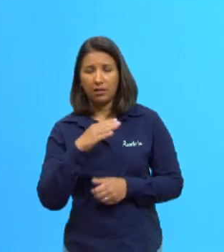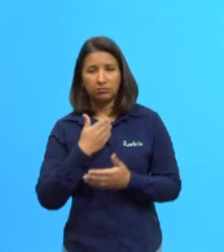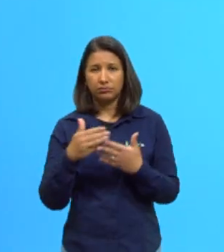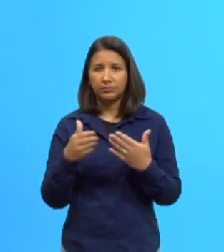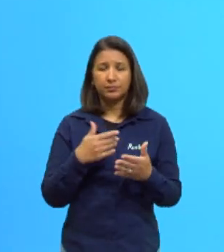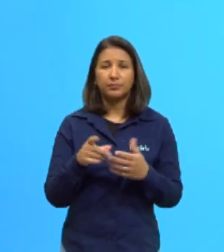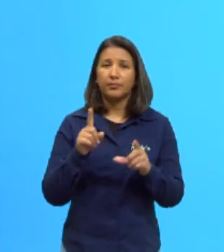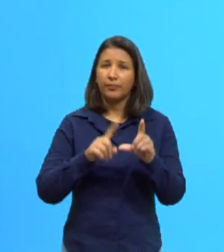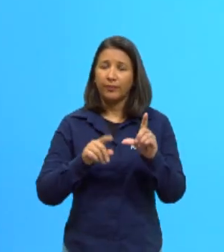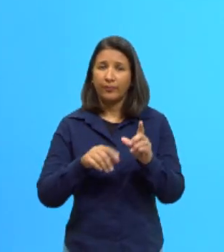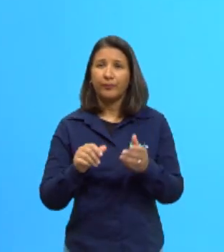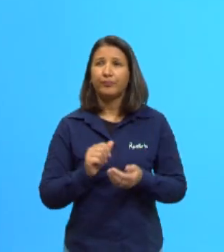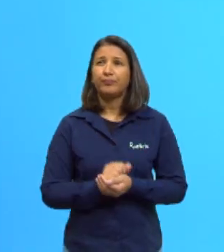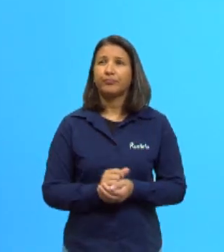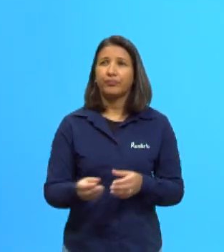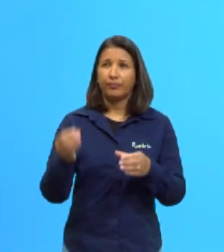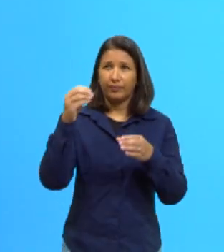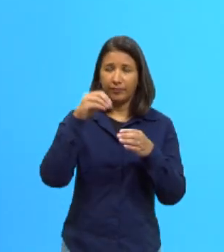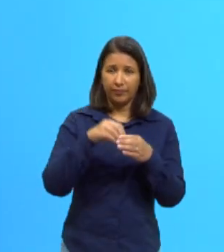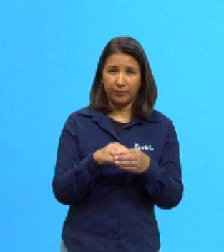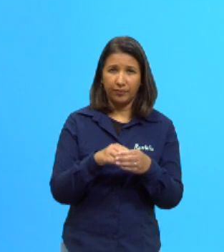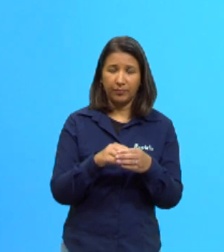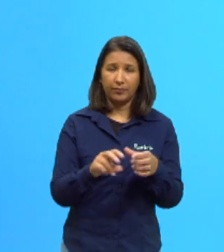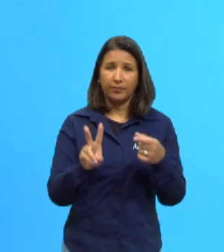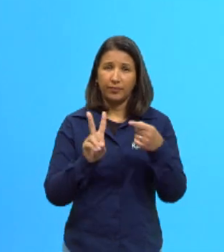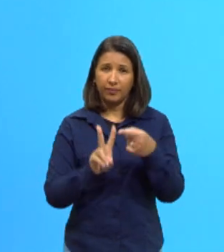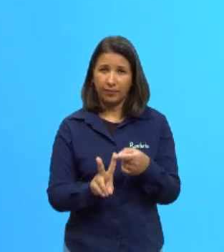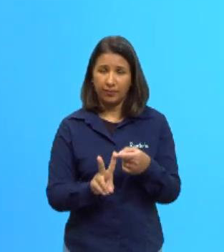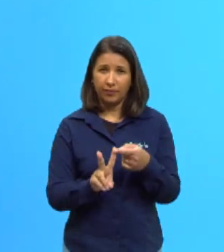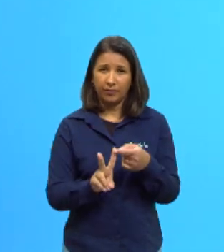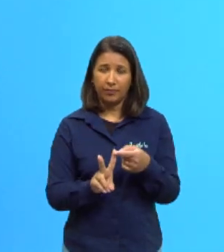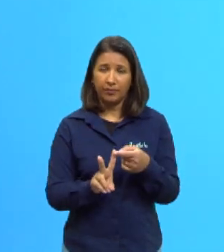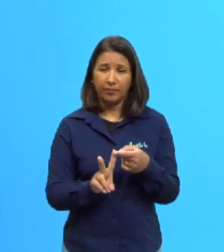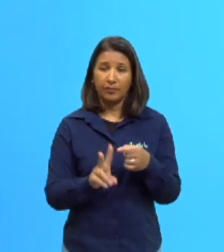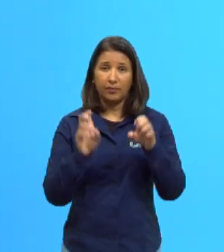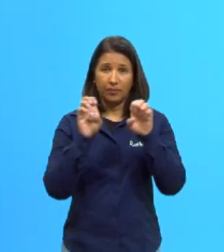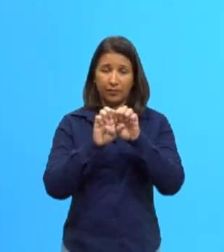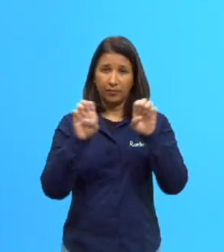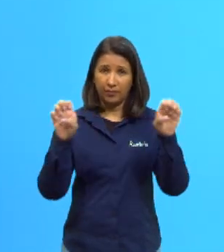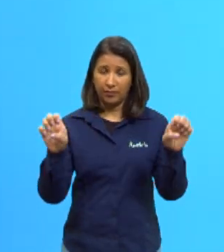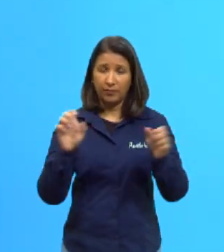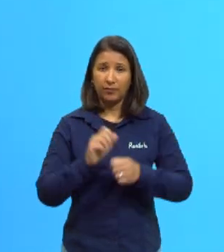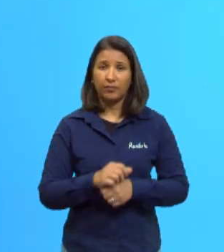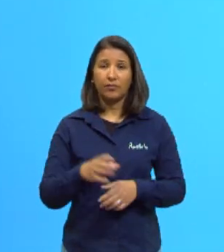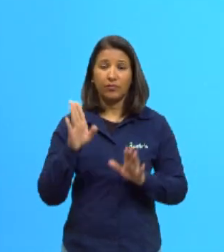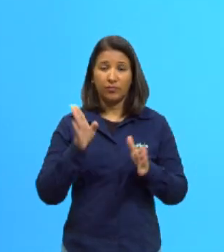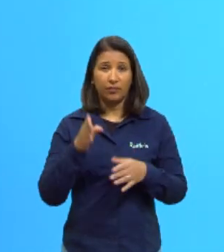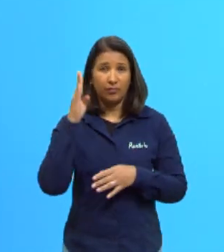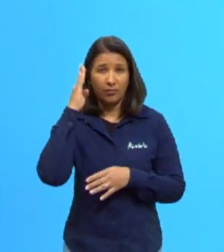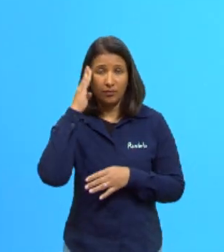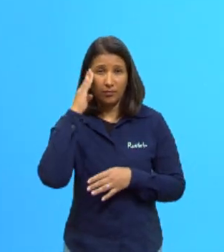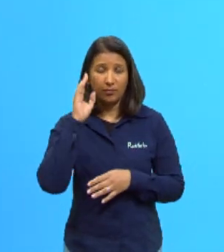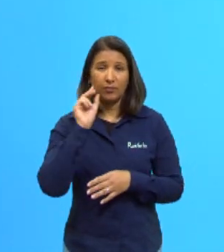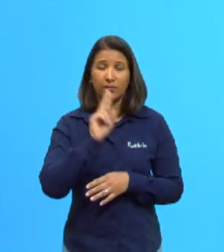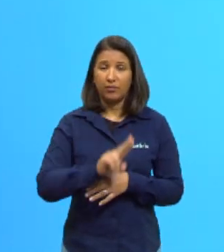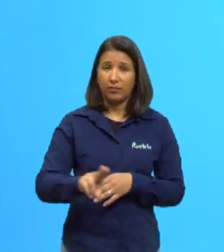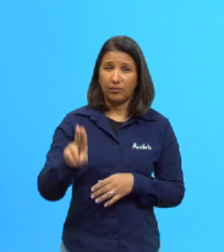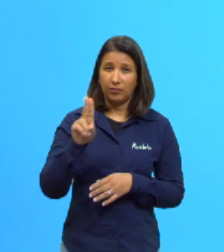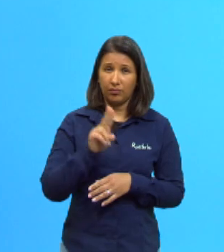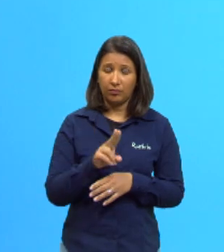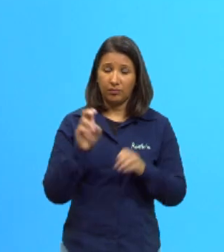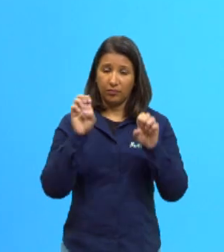a variável, dentro do radical, numa equação, então eu já sei que se trata de uma